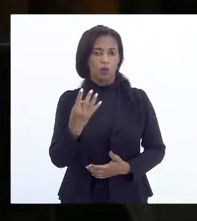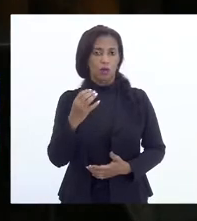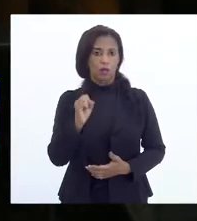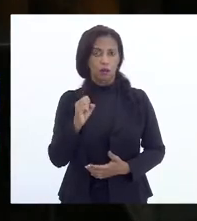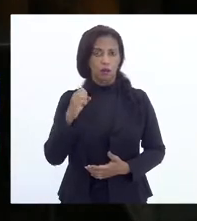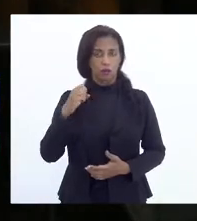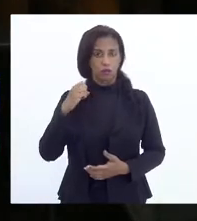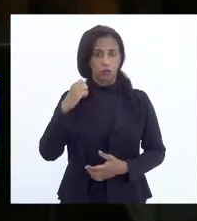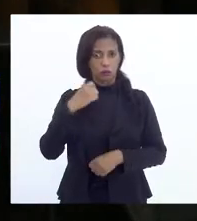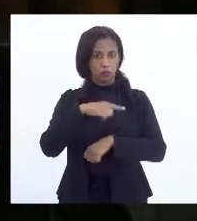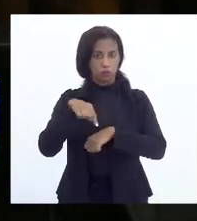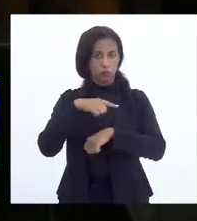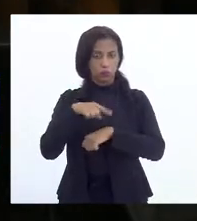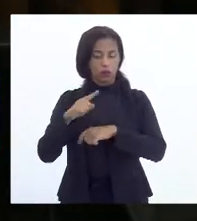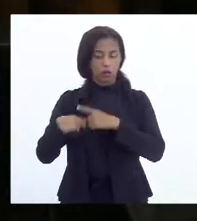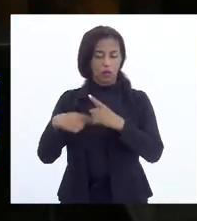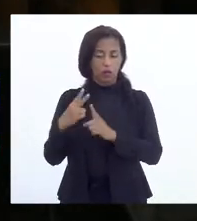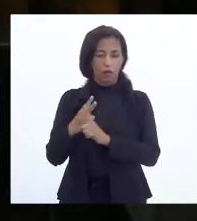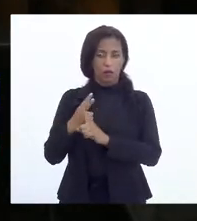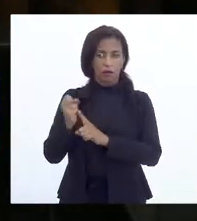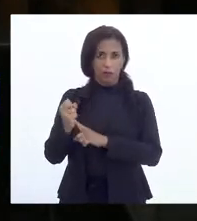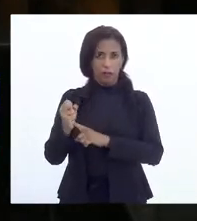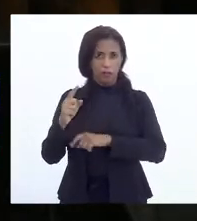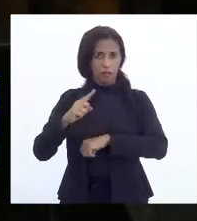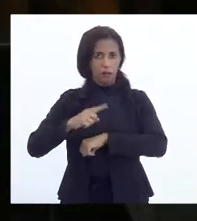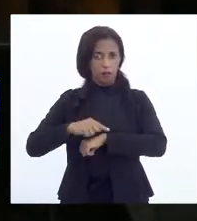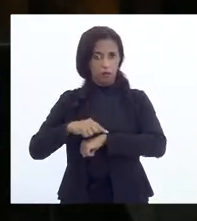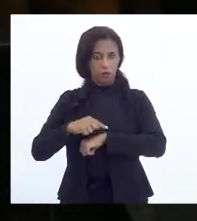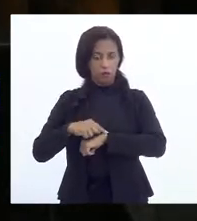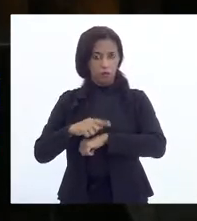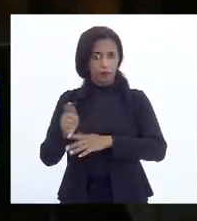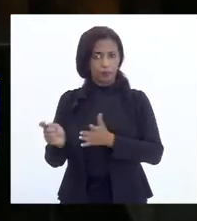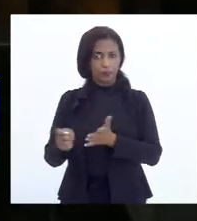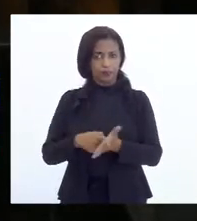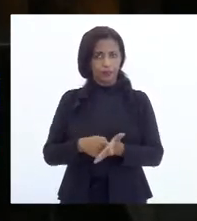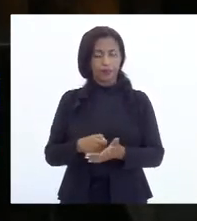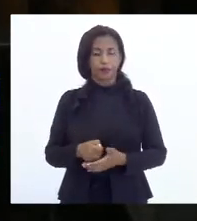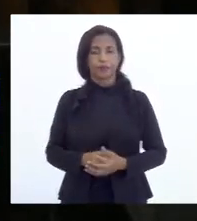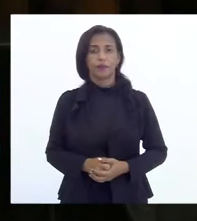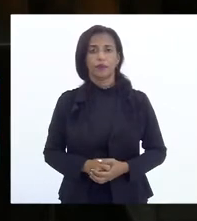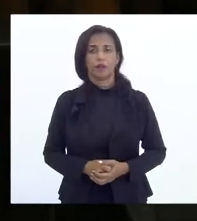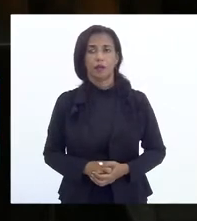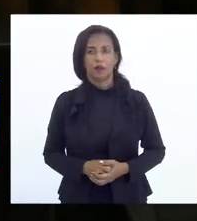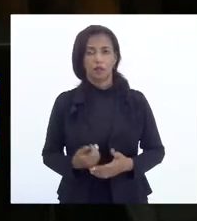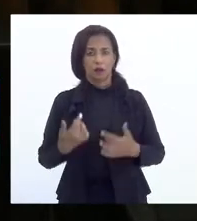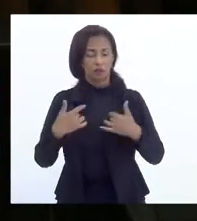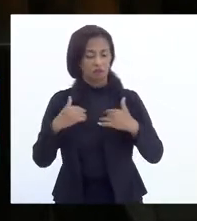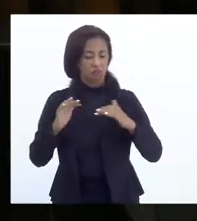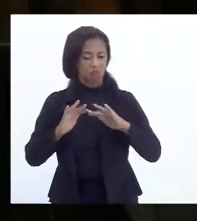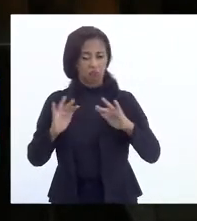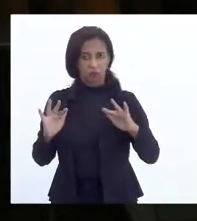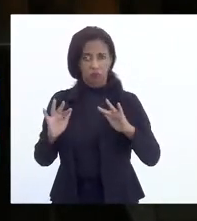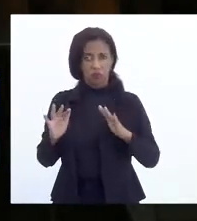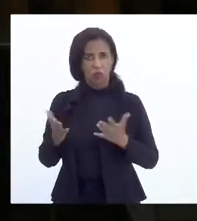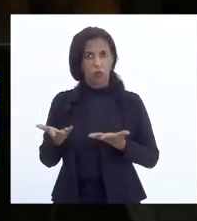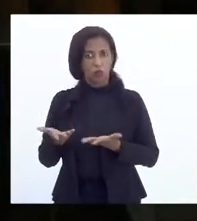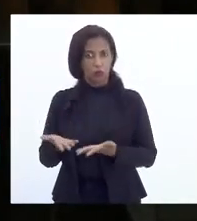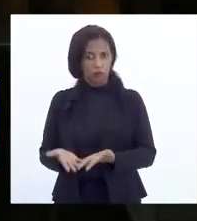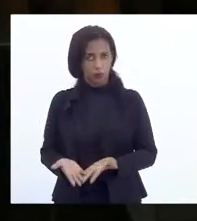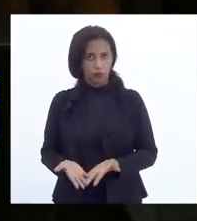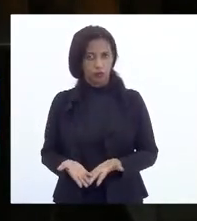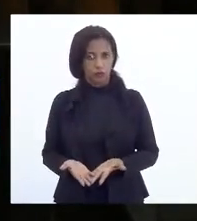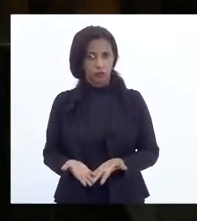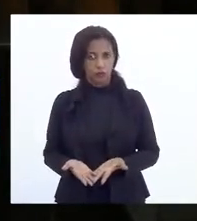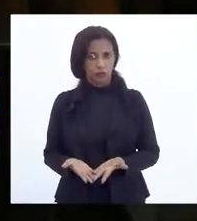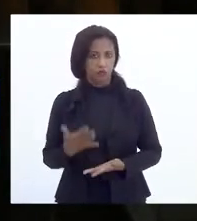após vencido o prazo da sanção. Não estou querendo, com isso,